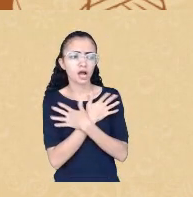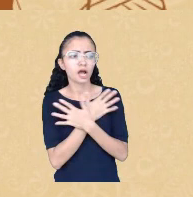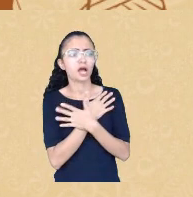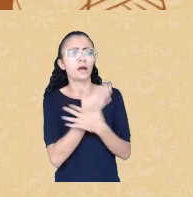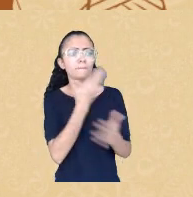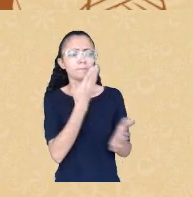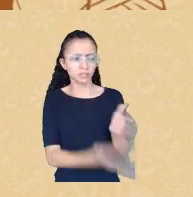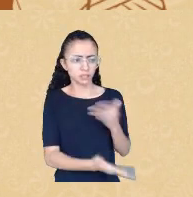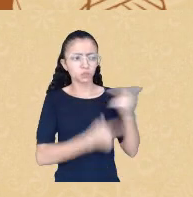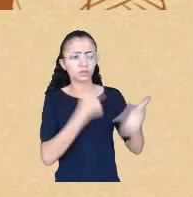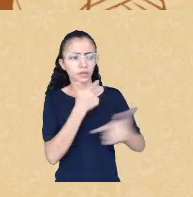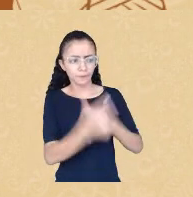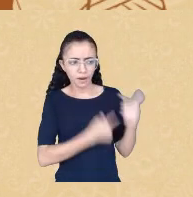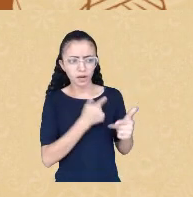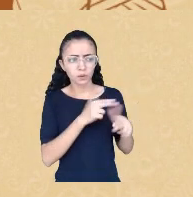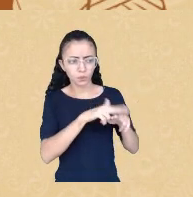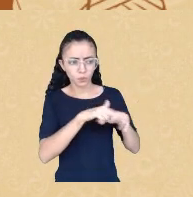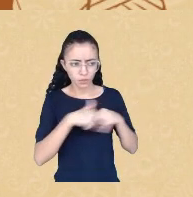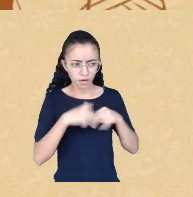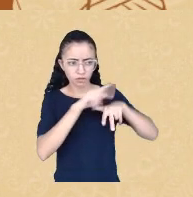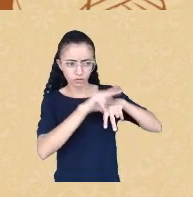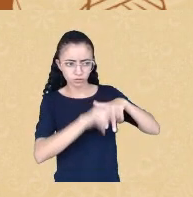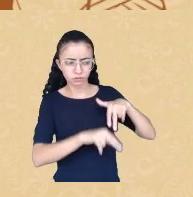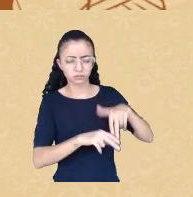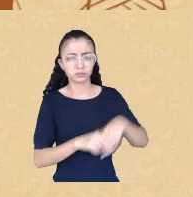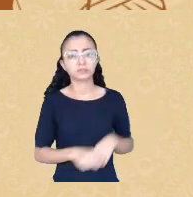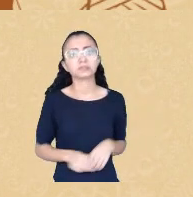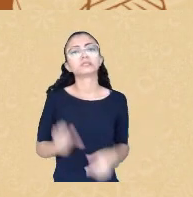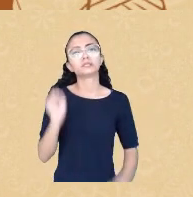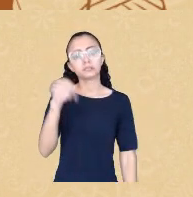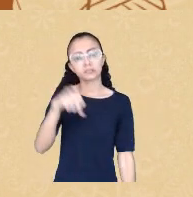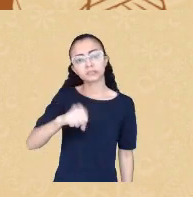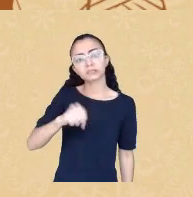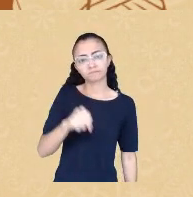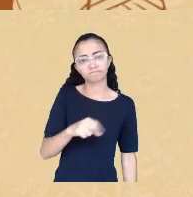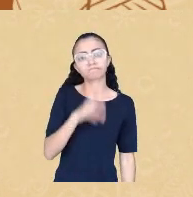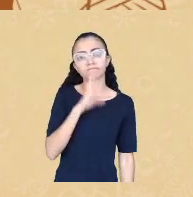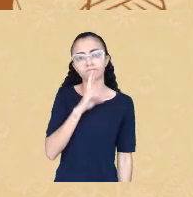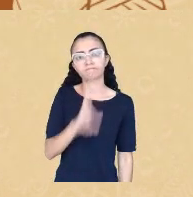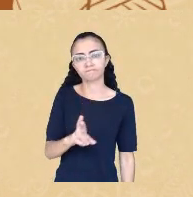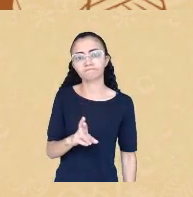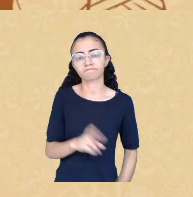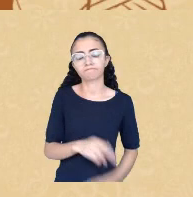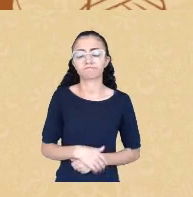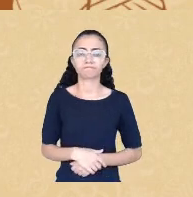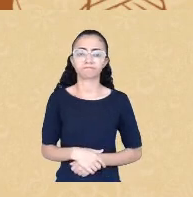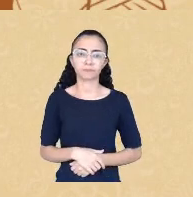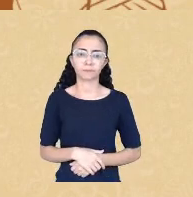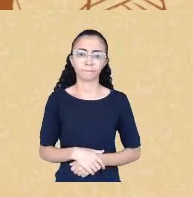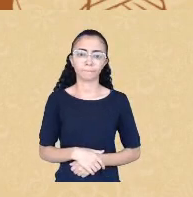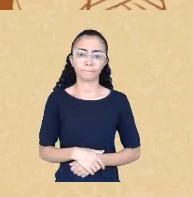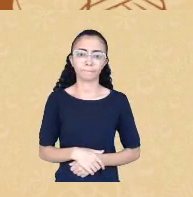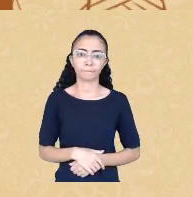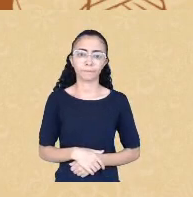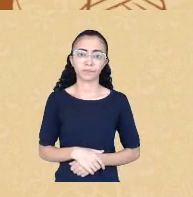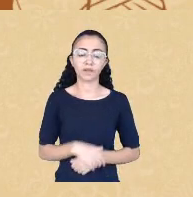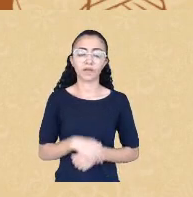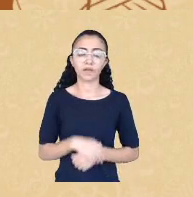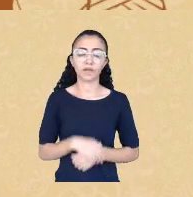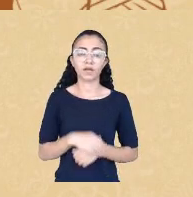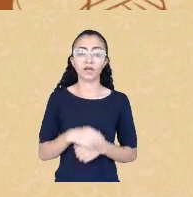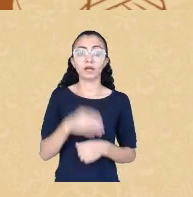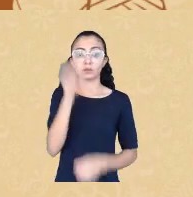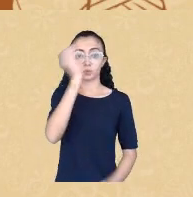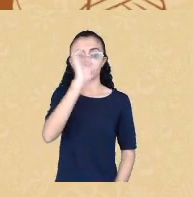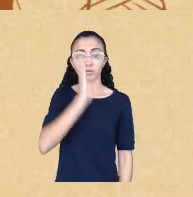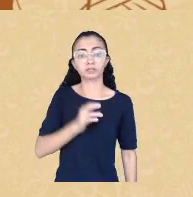que perderam ou tiveram negado um emprego. Seguidos aí do Brasil com 46% e já o